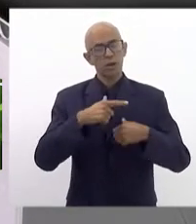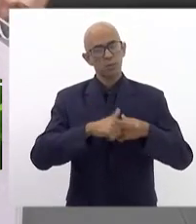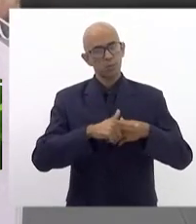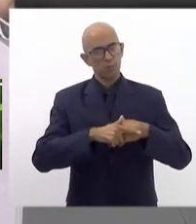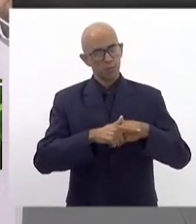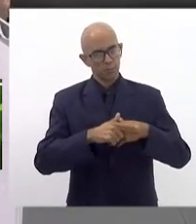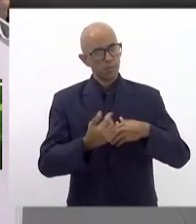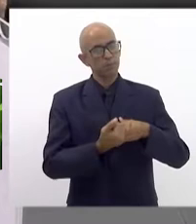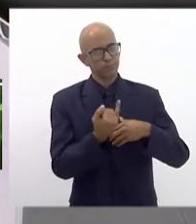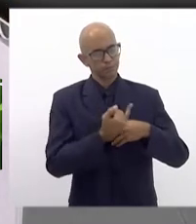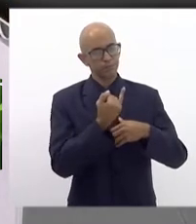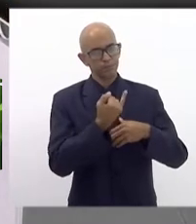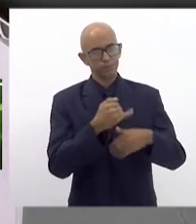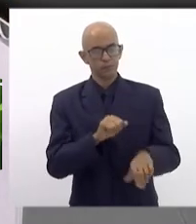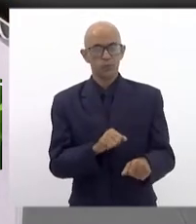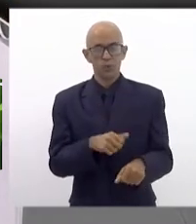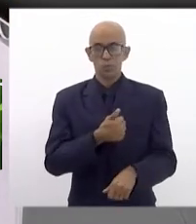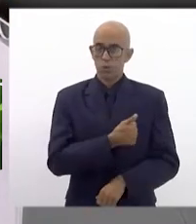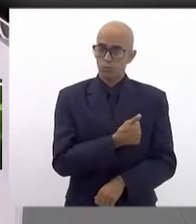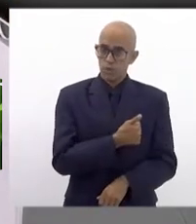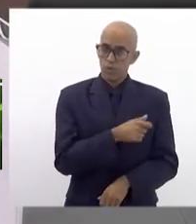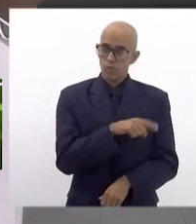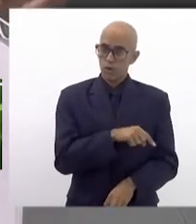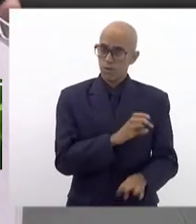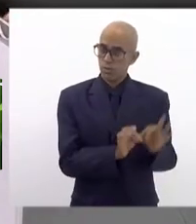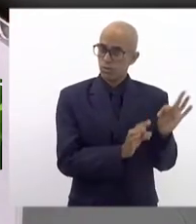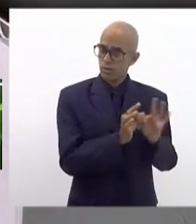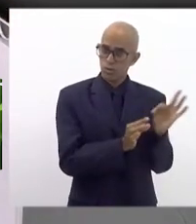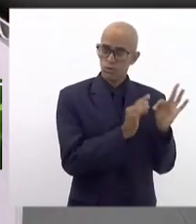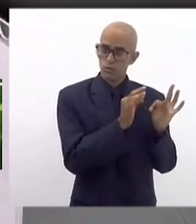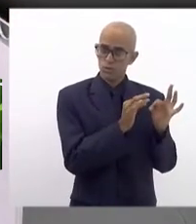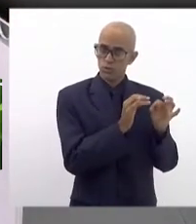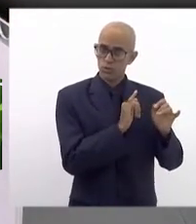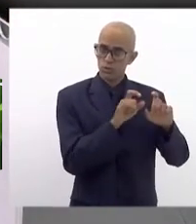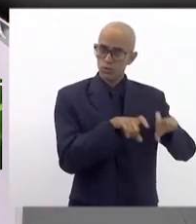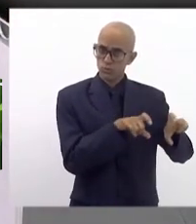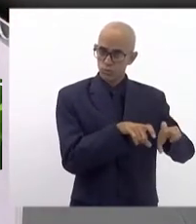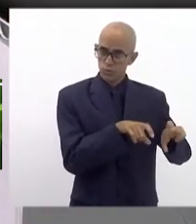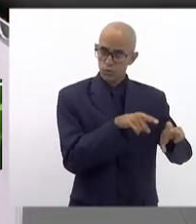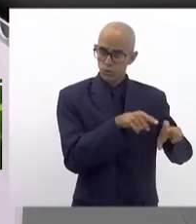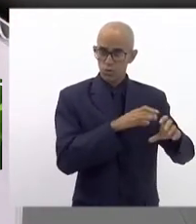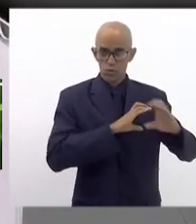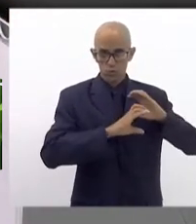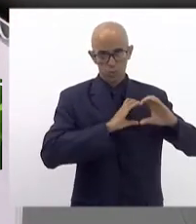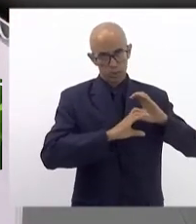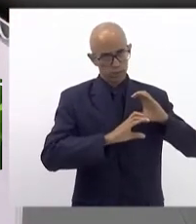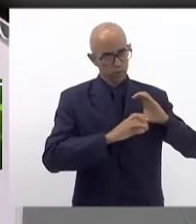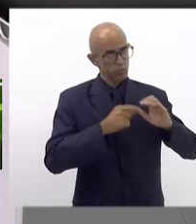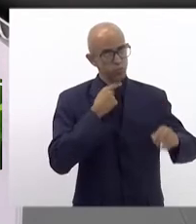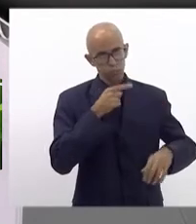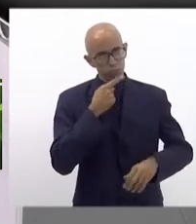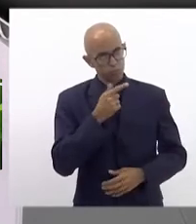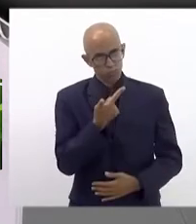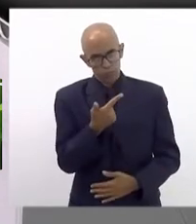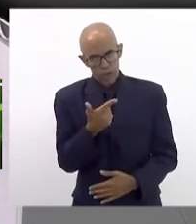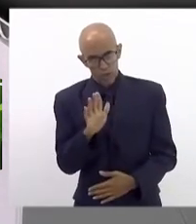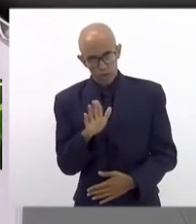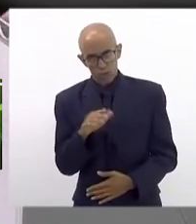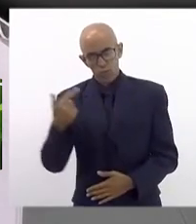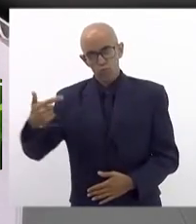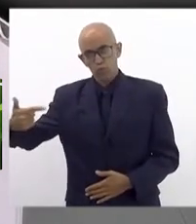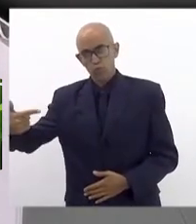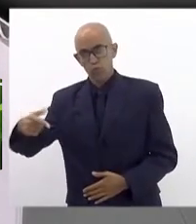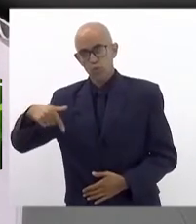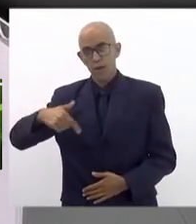absolutamente preponderante. O primeiro são as tecnologias de informação e comunicação, não resta nenhuma dúvida disso, não é? E o segundo é